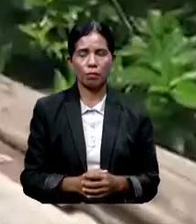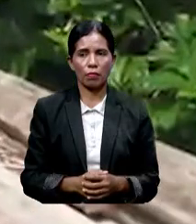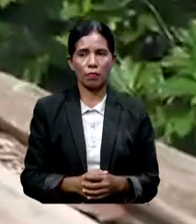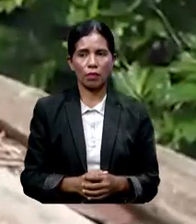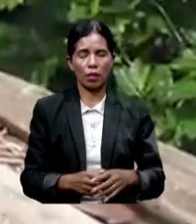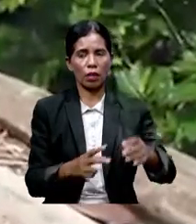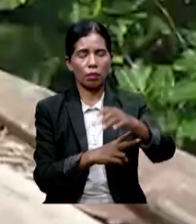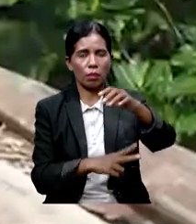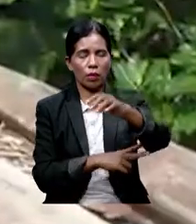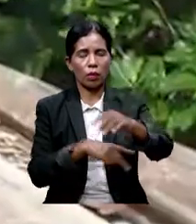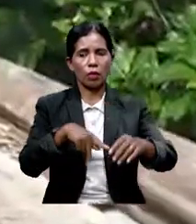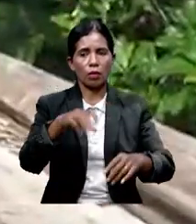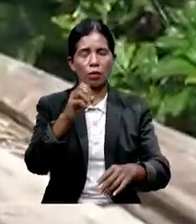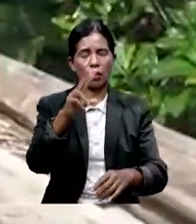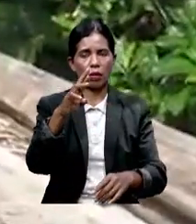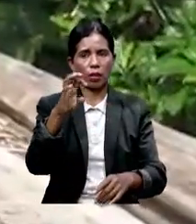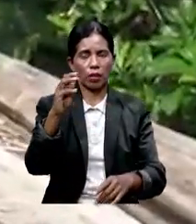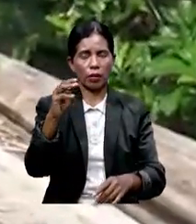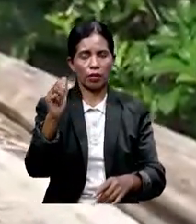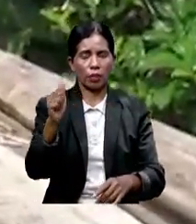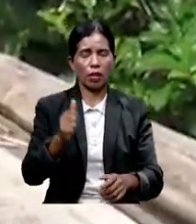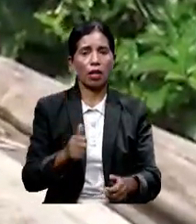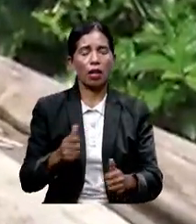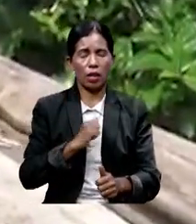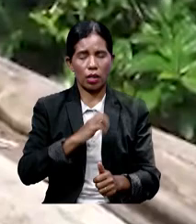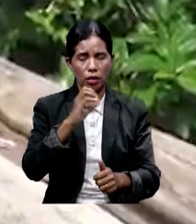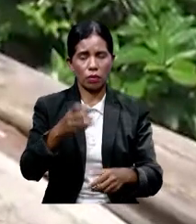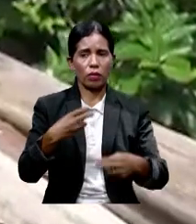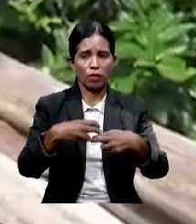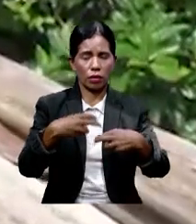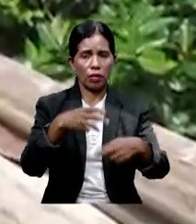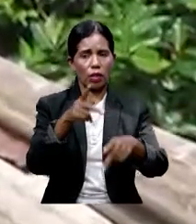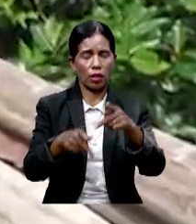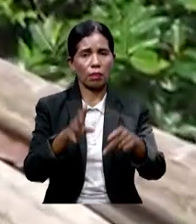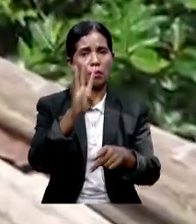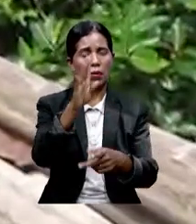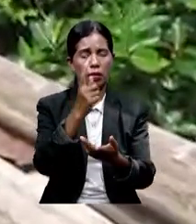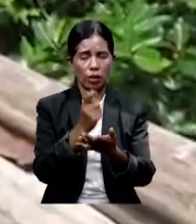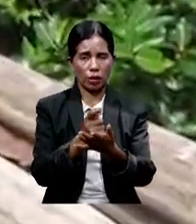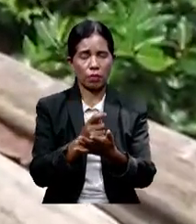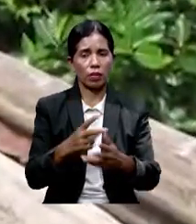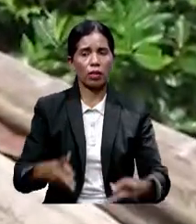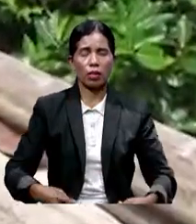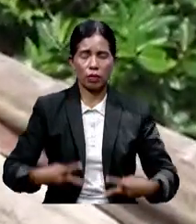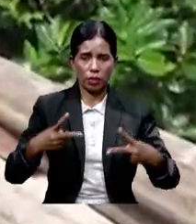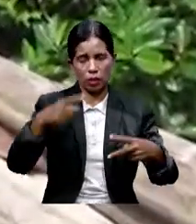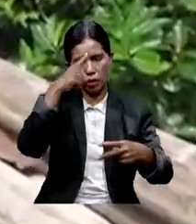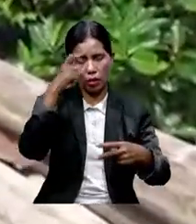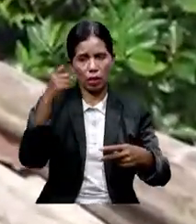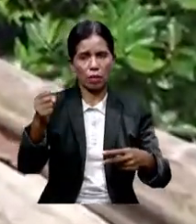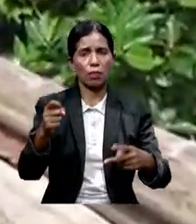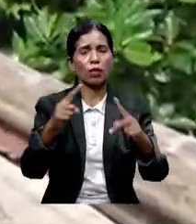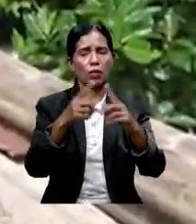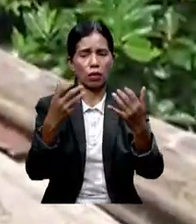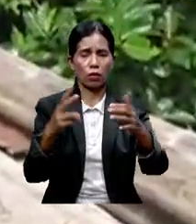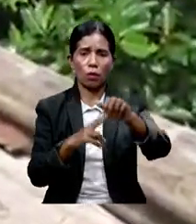Ponte Polorema Ainaro foi ameaça para a comunidade Rio Hat de Vida e a aldeia Sabagulau no Ainaro. Tamba to agora